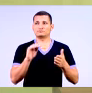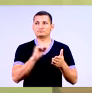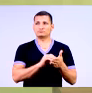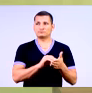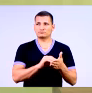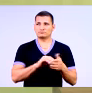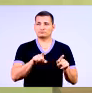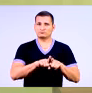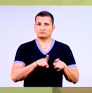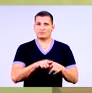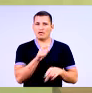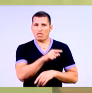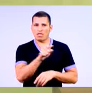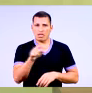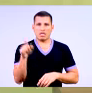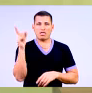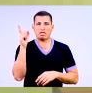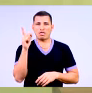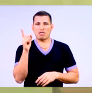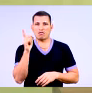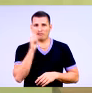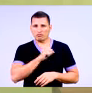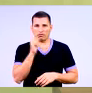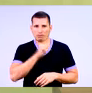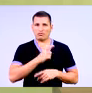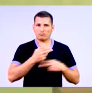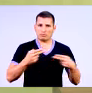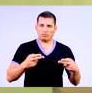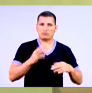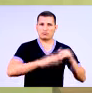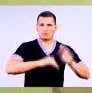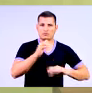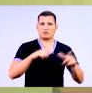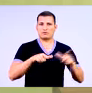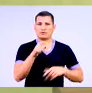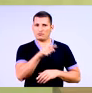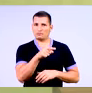sair apontando defeito, criticando os demais profissionais que nela atuam,